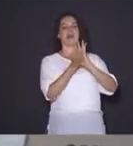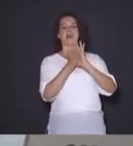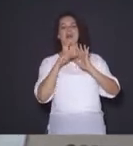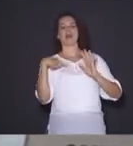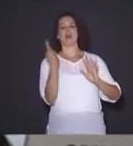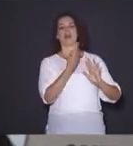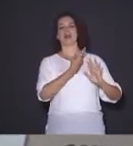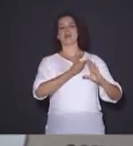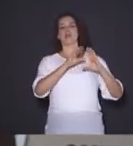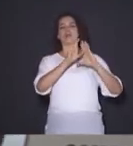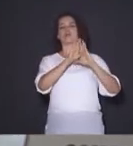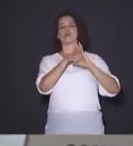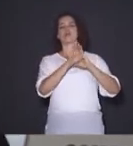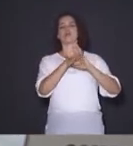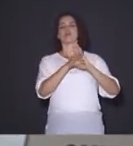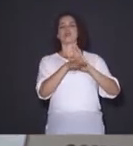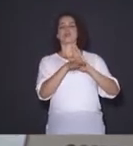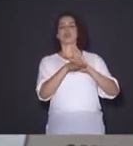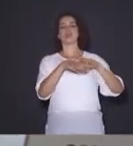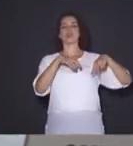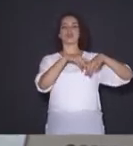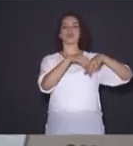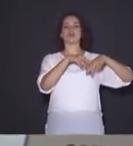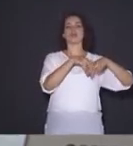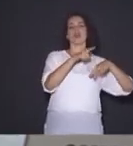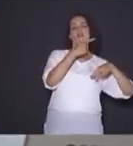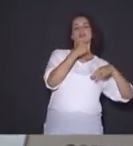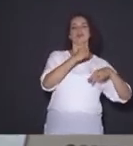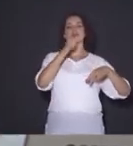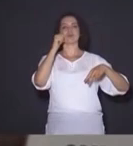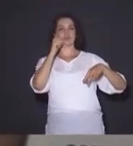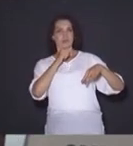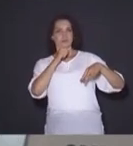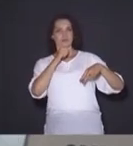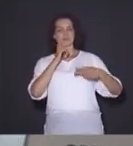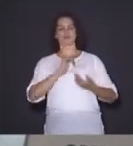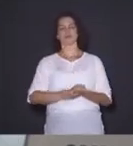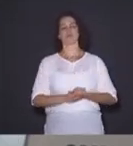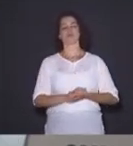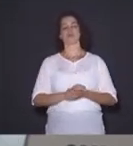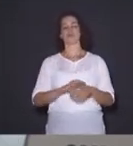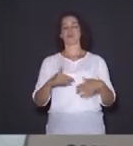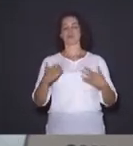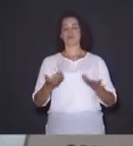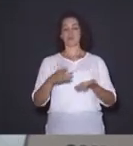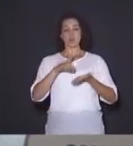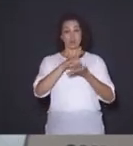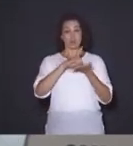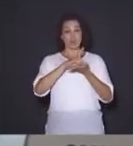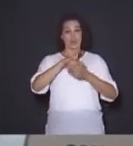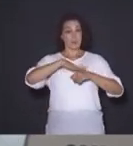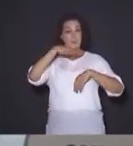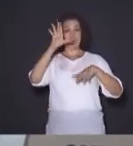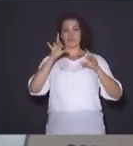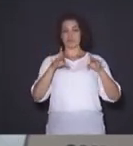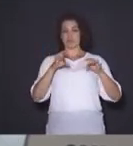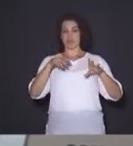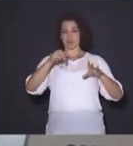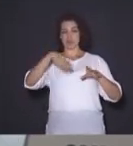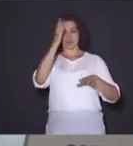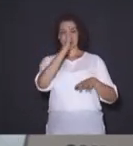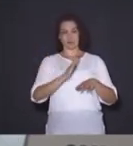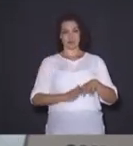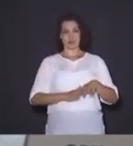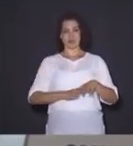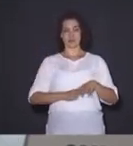nossa definição é do gênero feminino do gênero masculino netão esse é o dicionário mais vendido do país está é